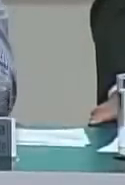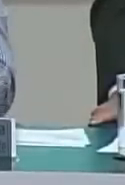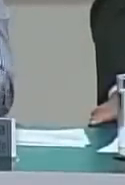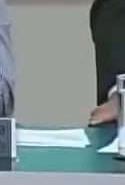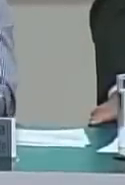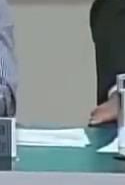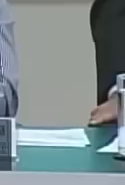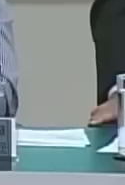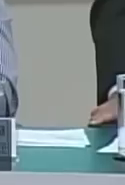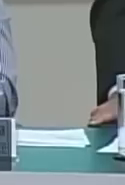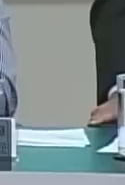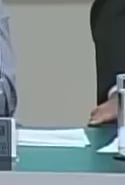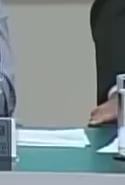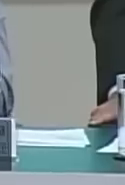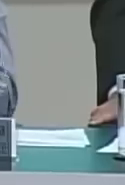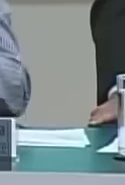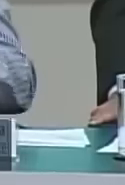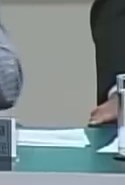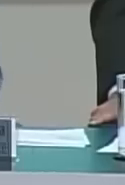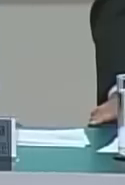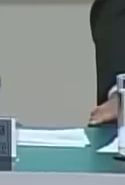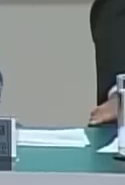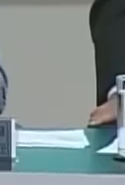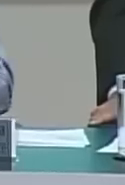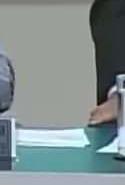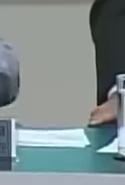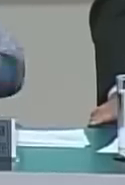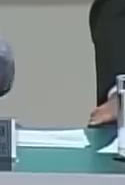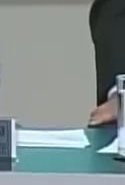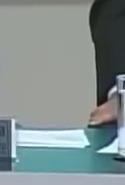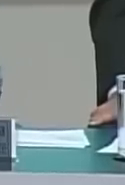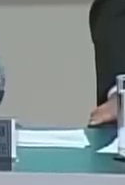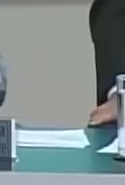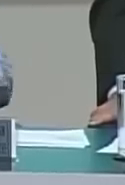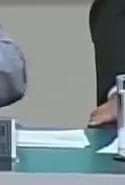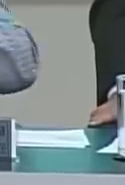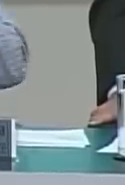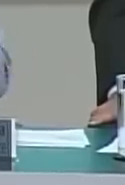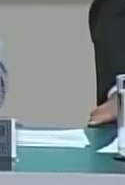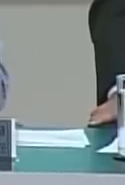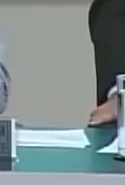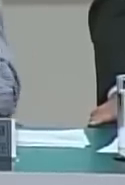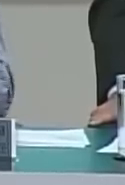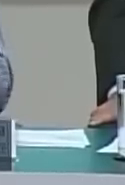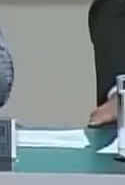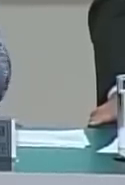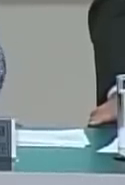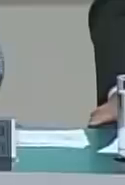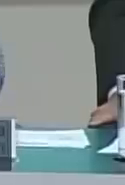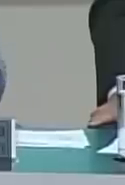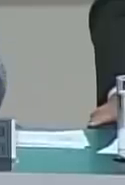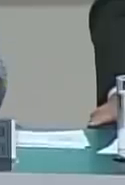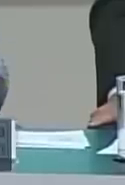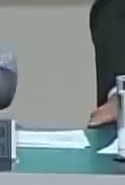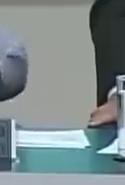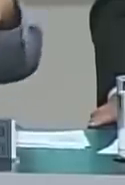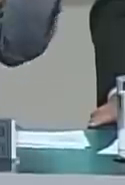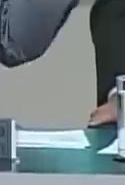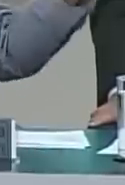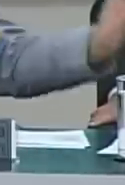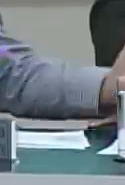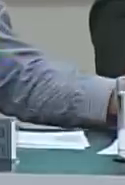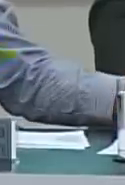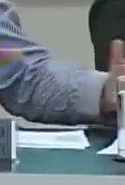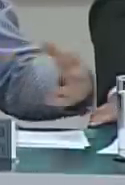linguagem baseada em conhecimentos técnico-científicos, é um caminho que se sugere, que se busque dentro disso que a gente chama de transição,